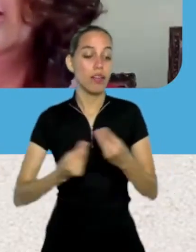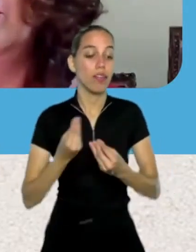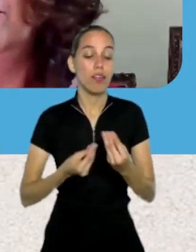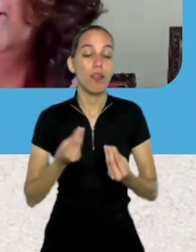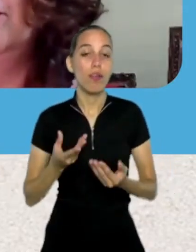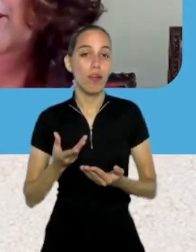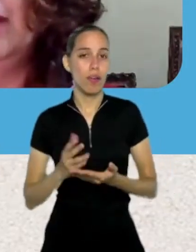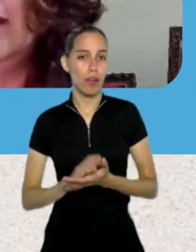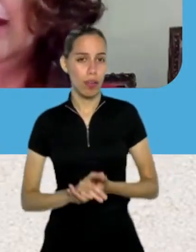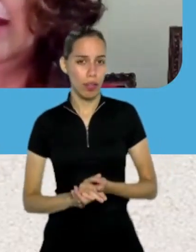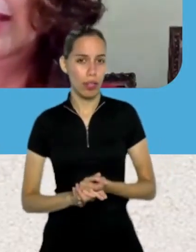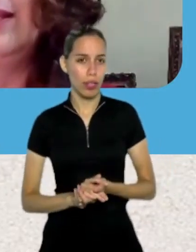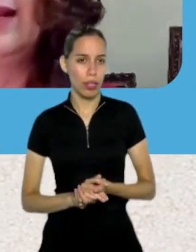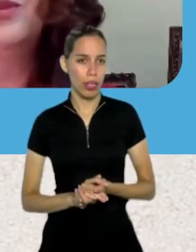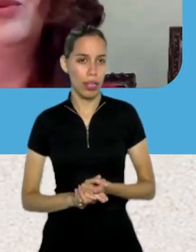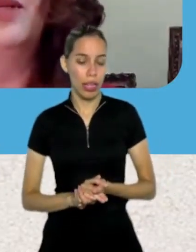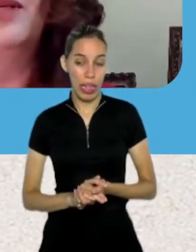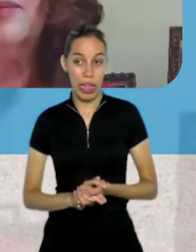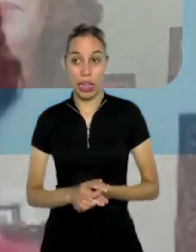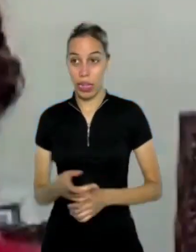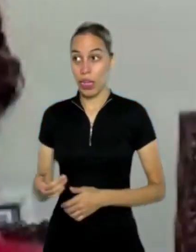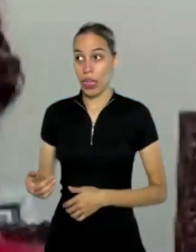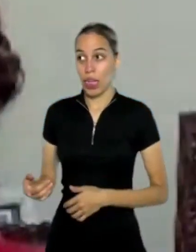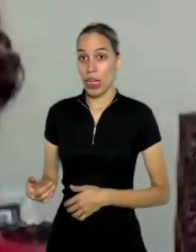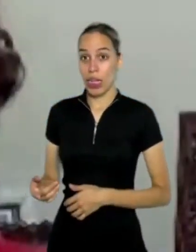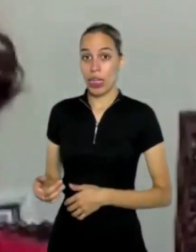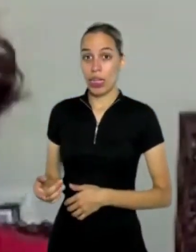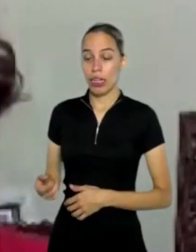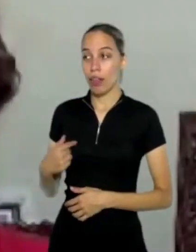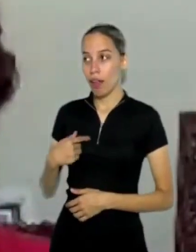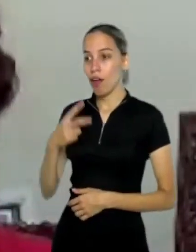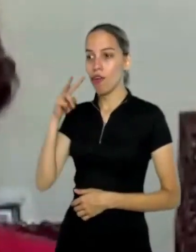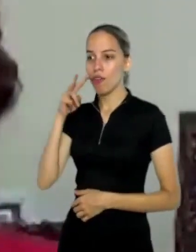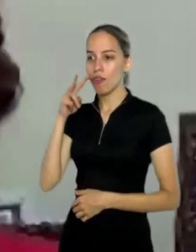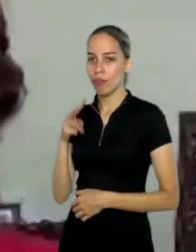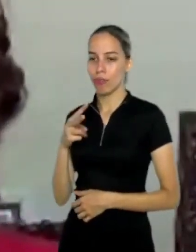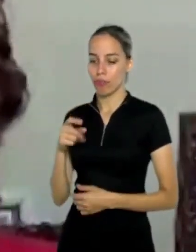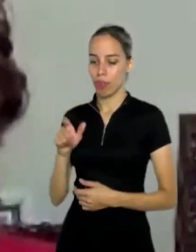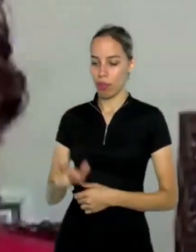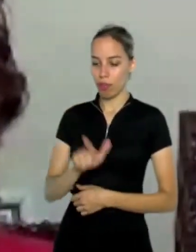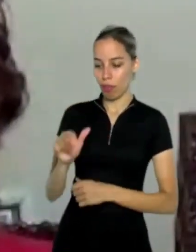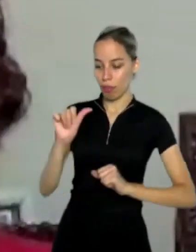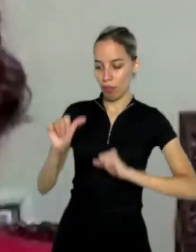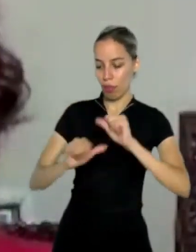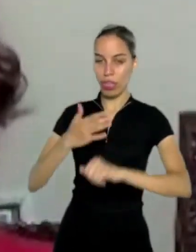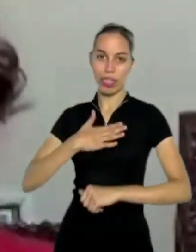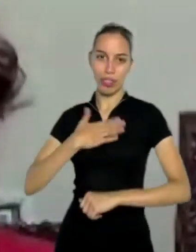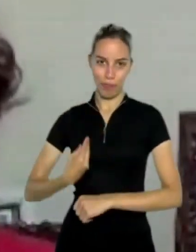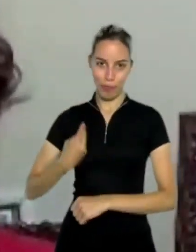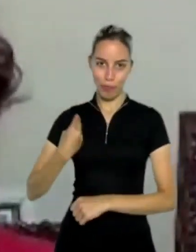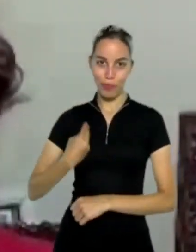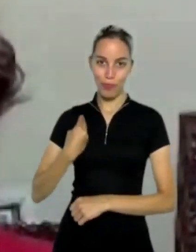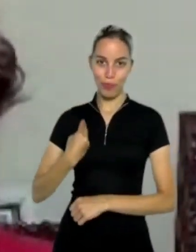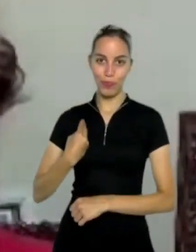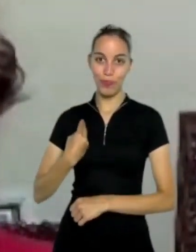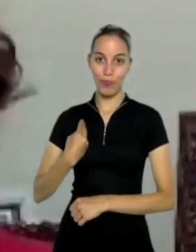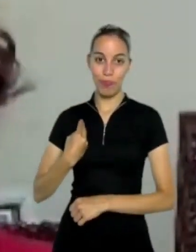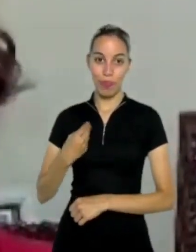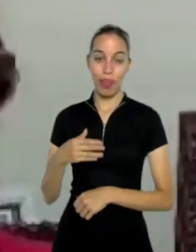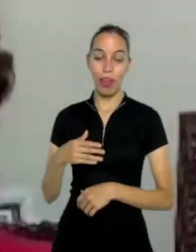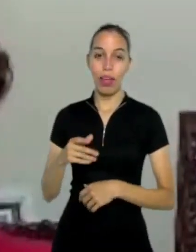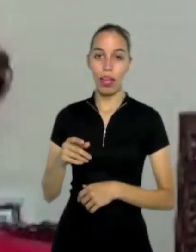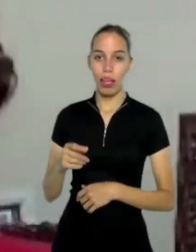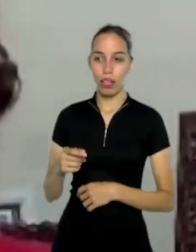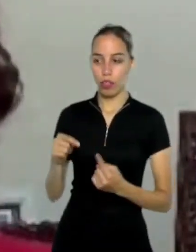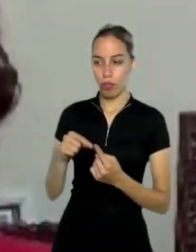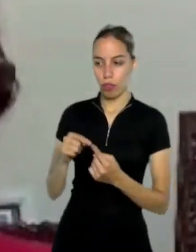assim, eu vi que a literatura me provocou uma transformação muito grande. Assim, quando